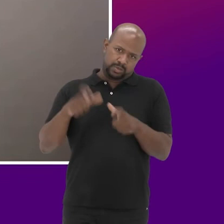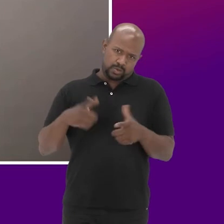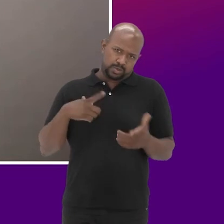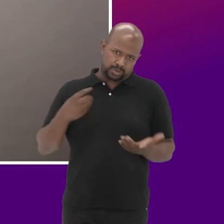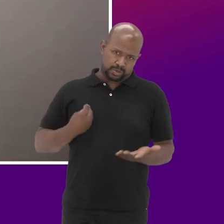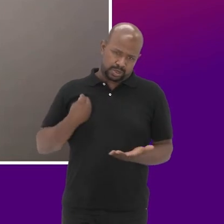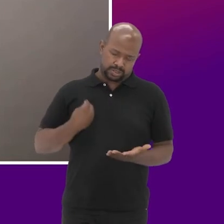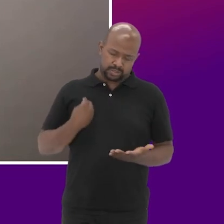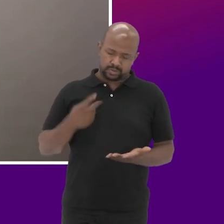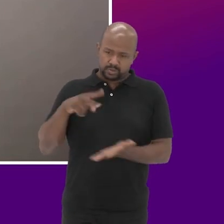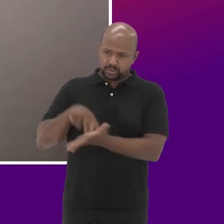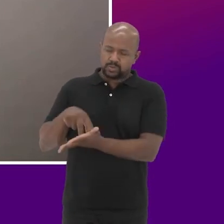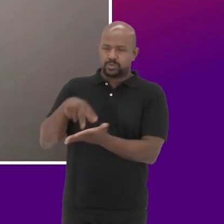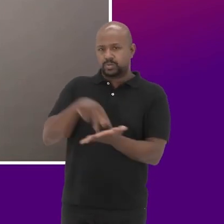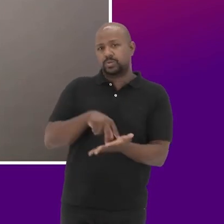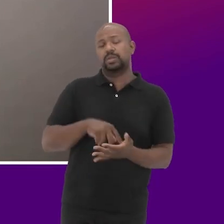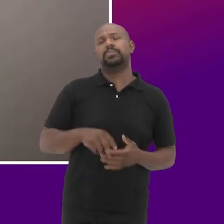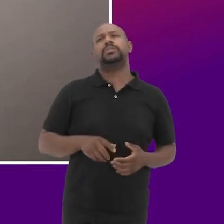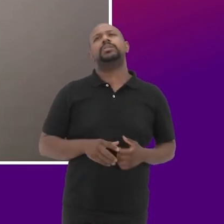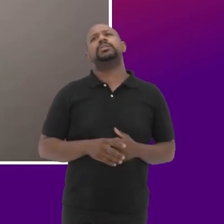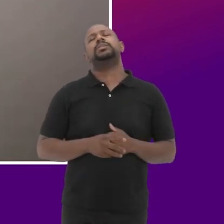estamos,